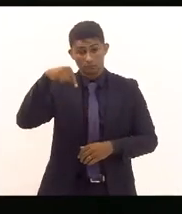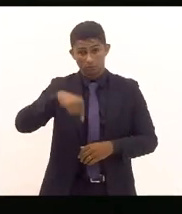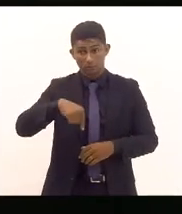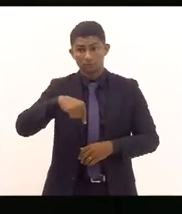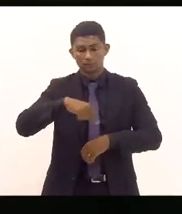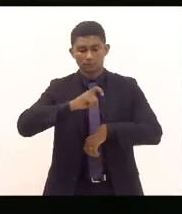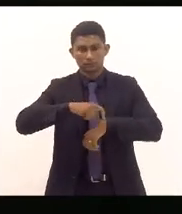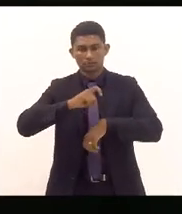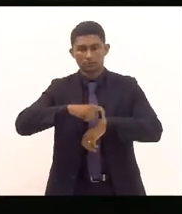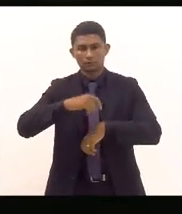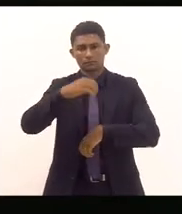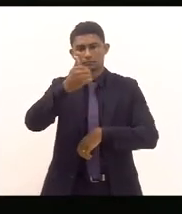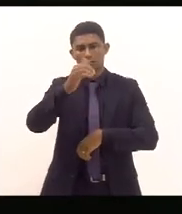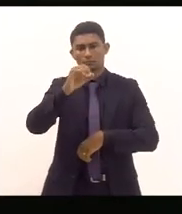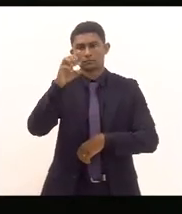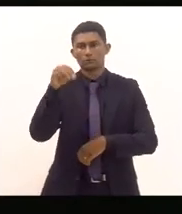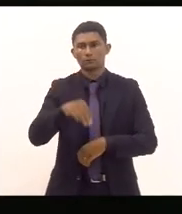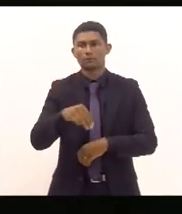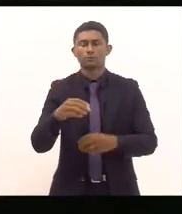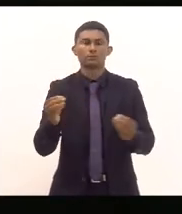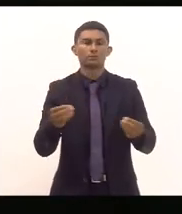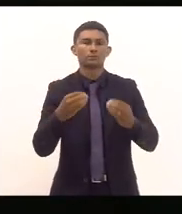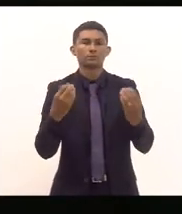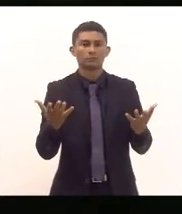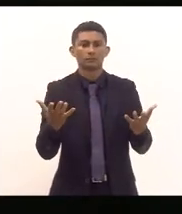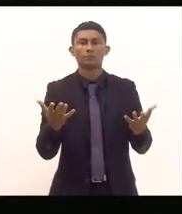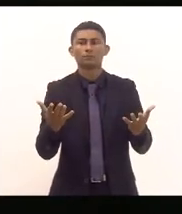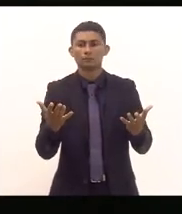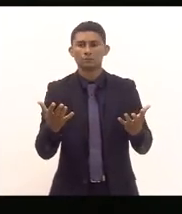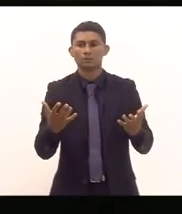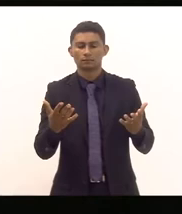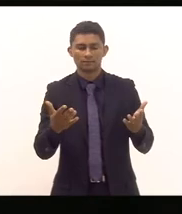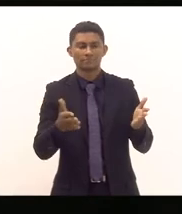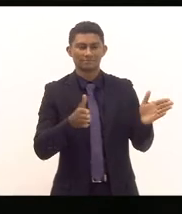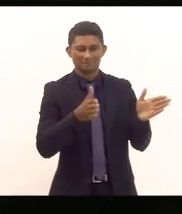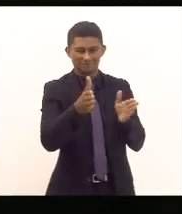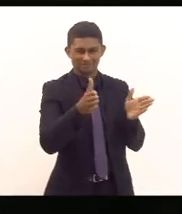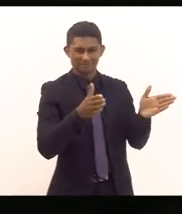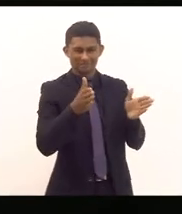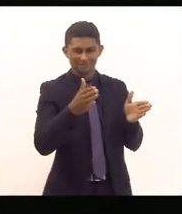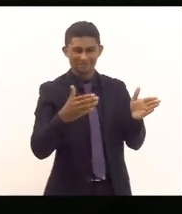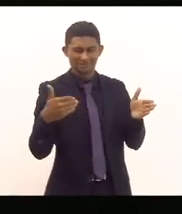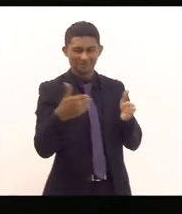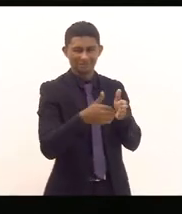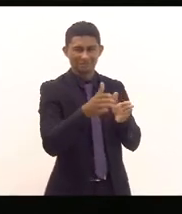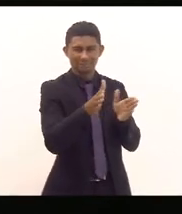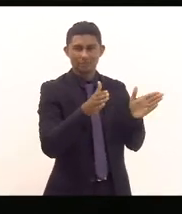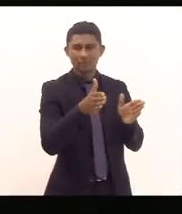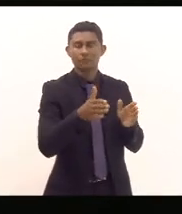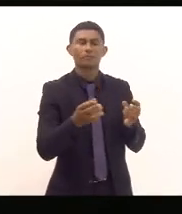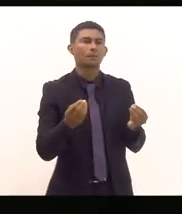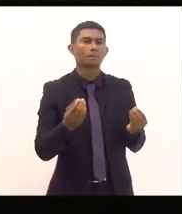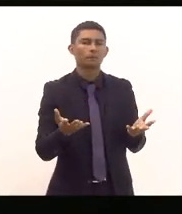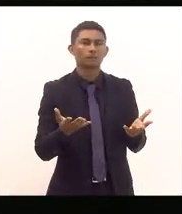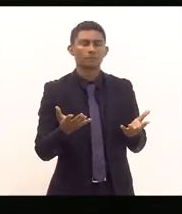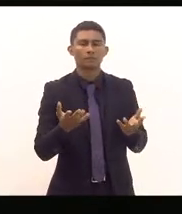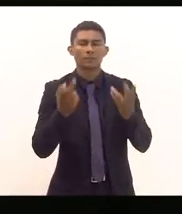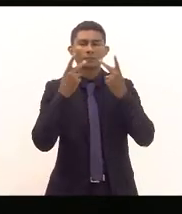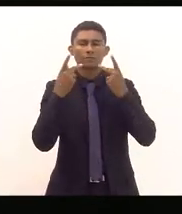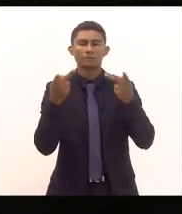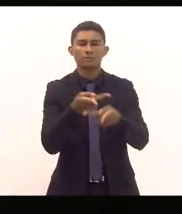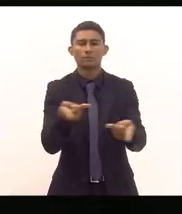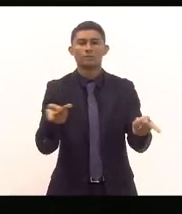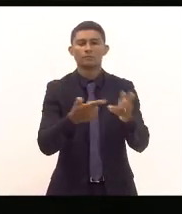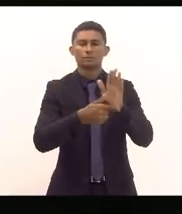os dez minutos que me faltam para encerrar o expediente da cerveja tipo de hoje para falar da